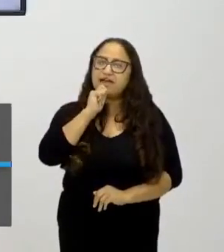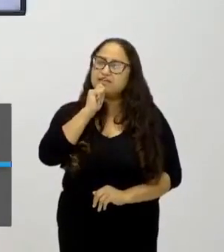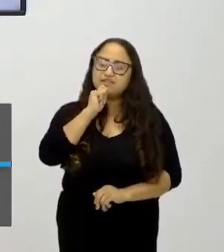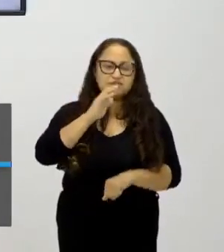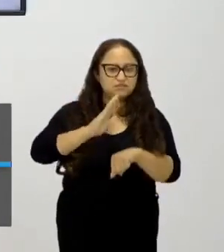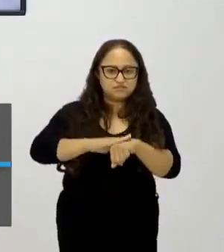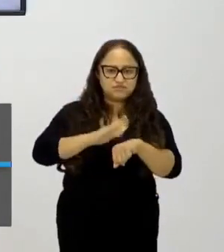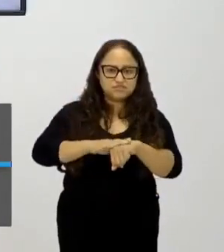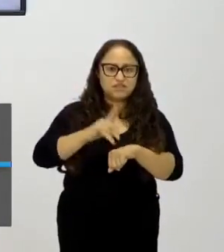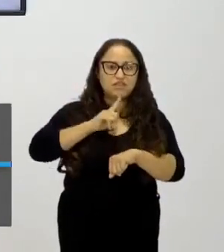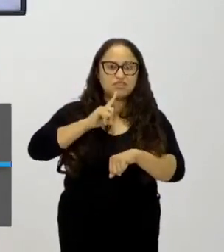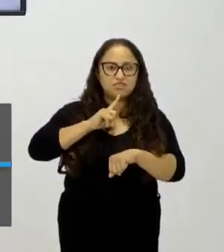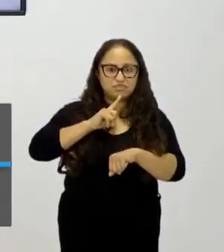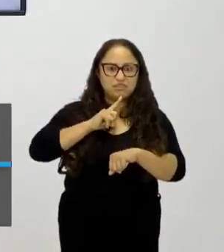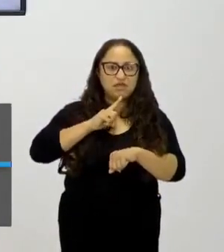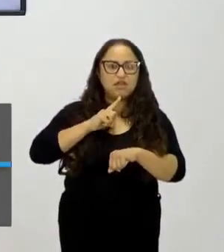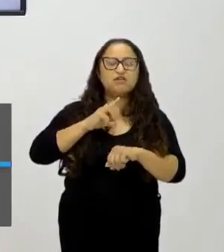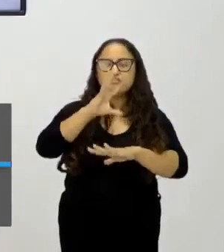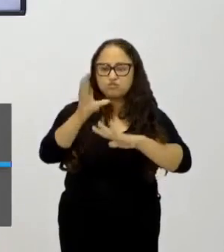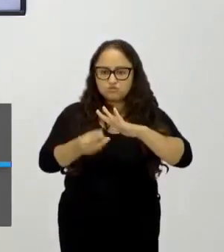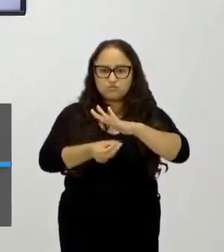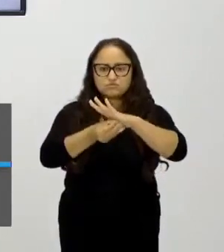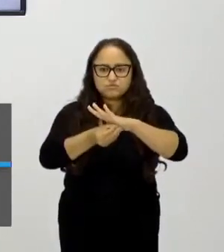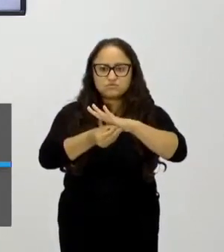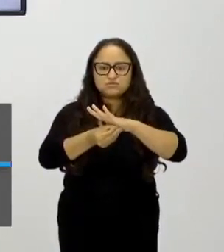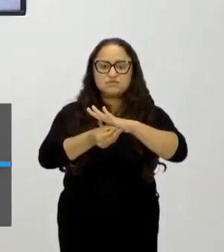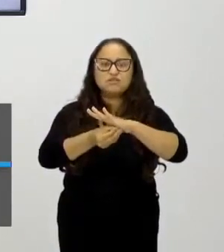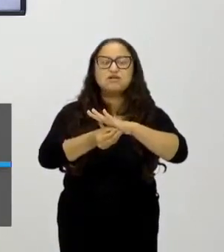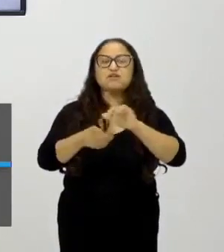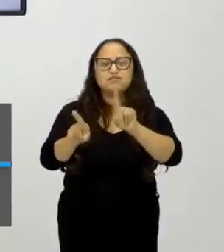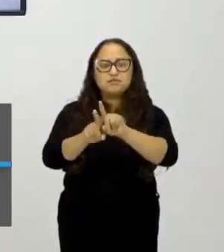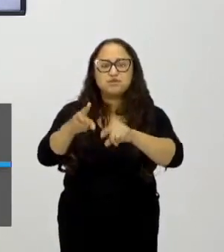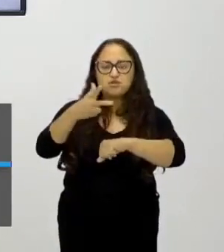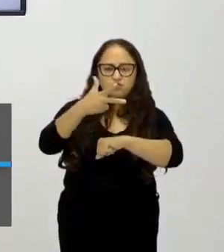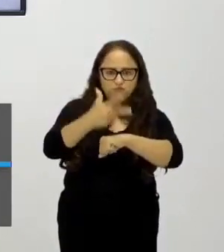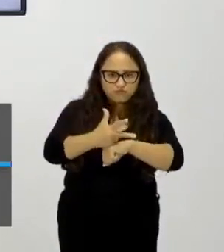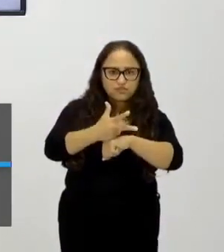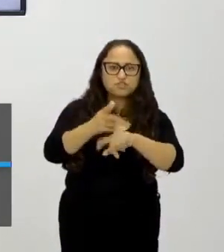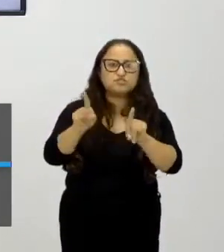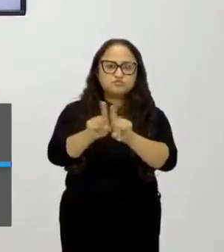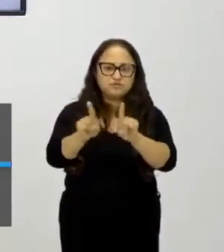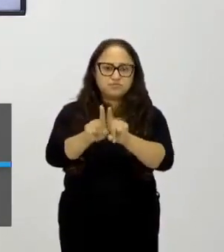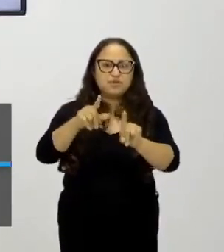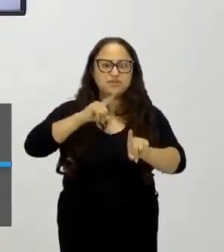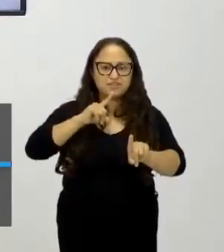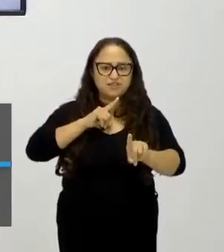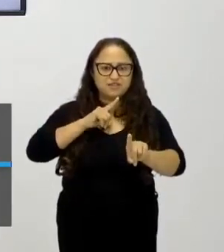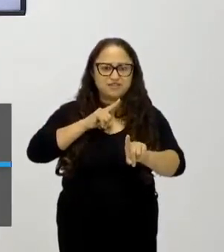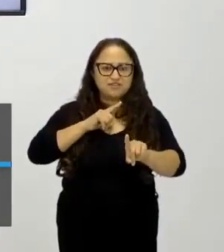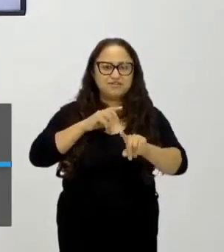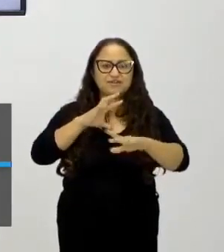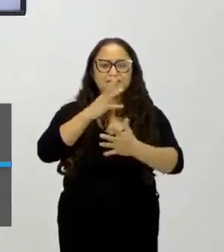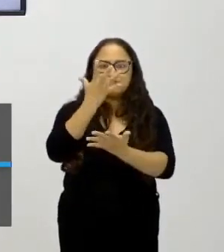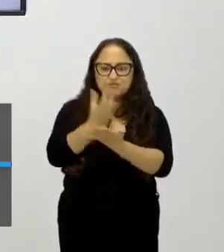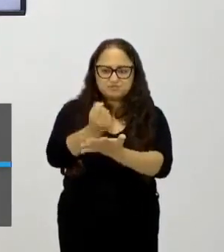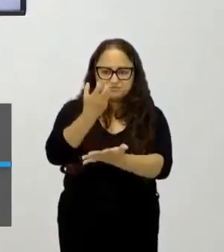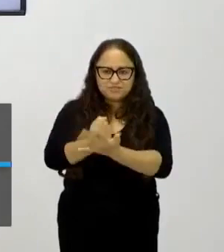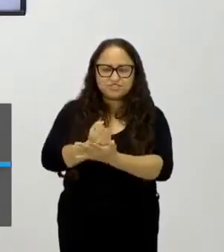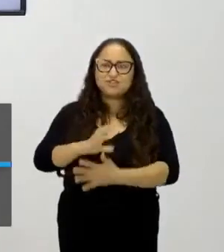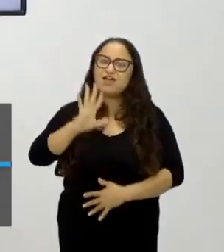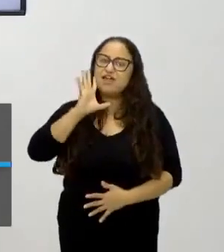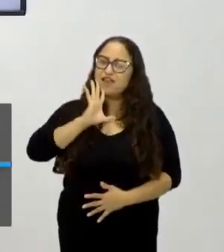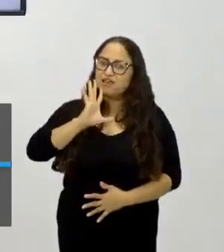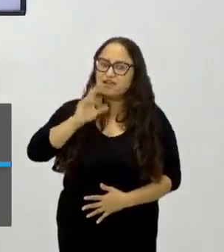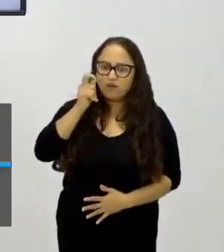tarefinha, tá lá no sistema, faça a tarefa. O vídeo também está disponível lá no repositório para vocês. Baixa, assiste, que é